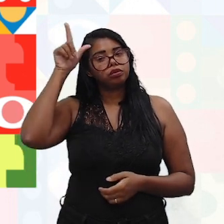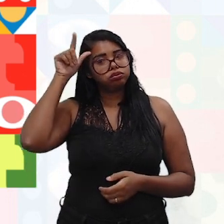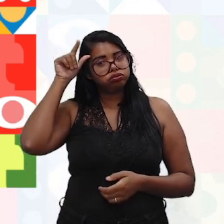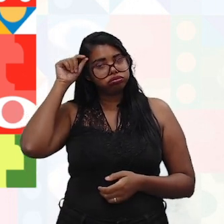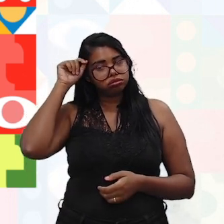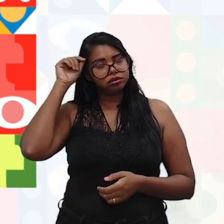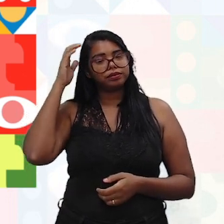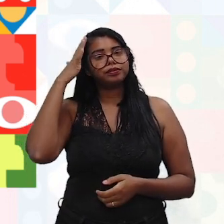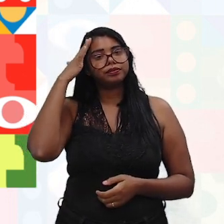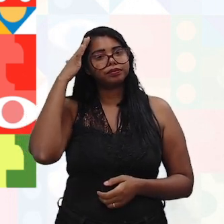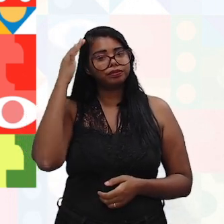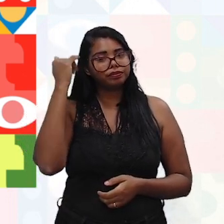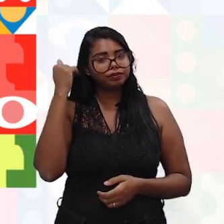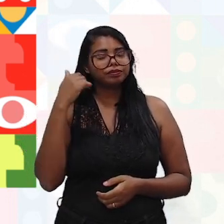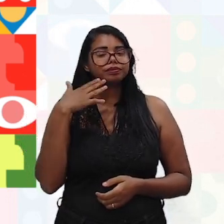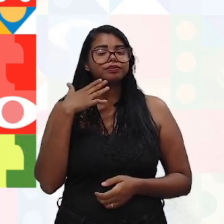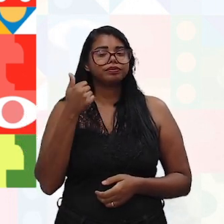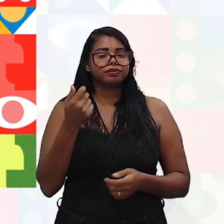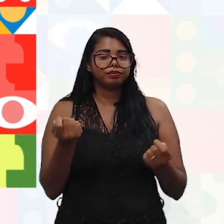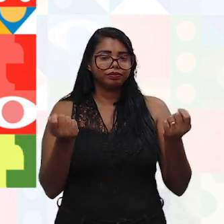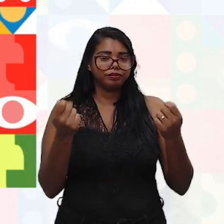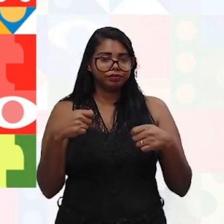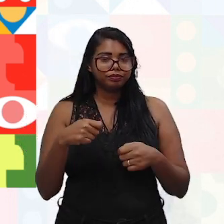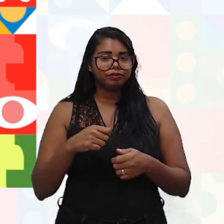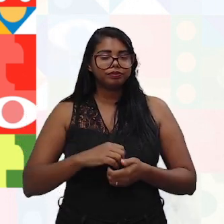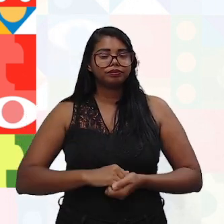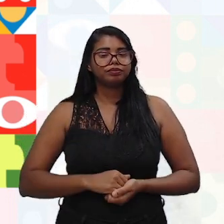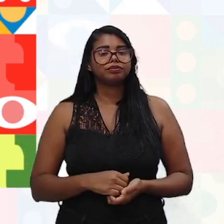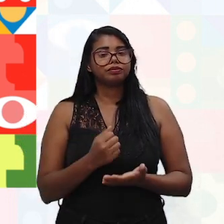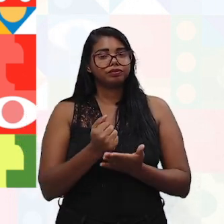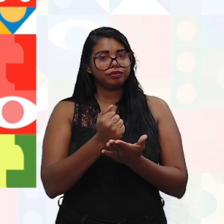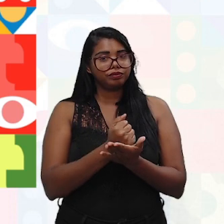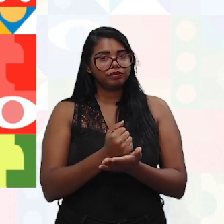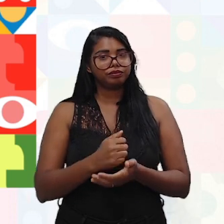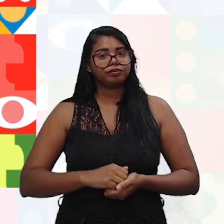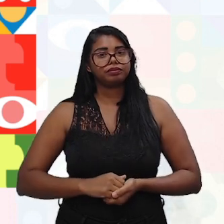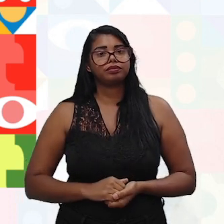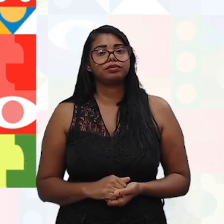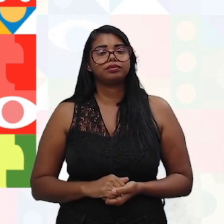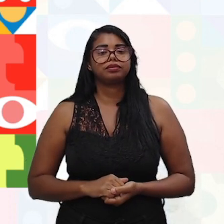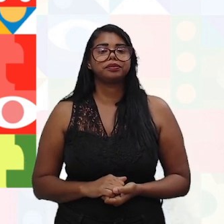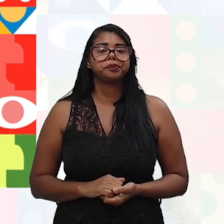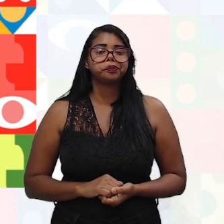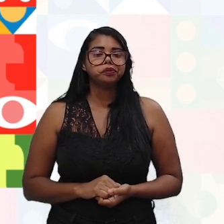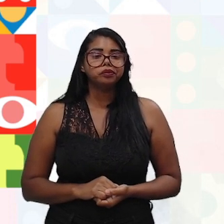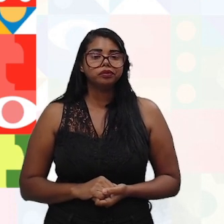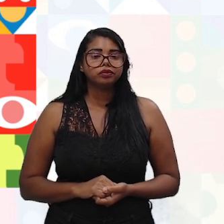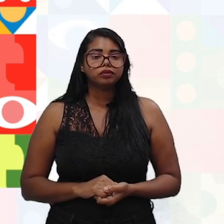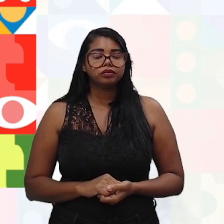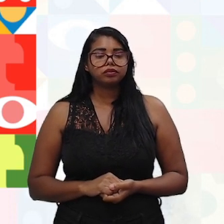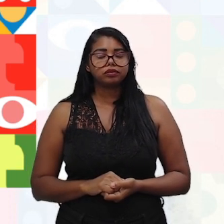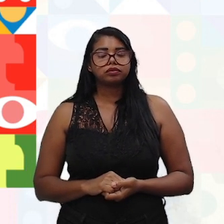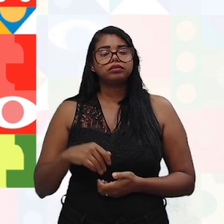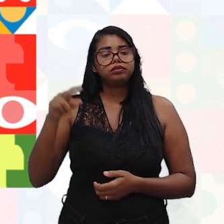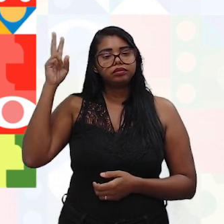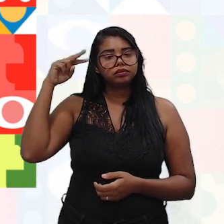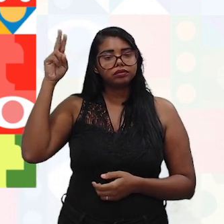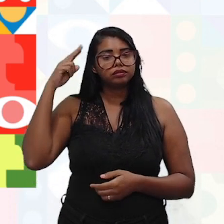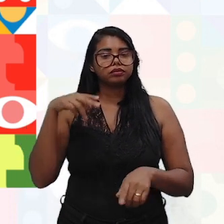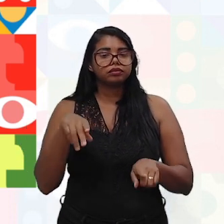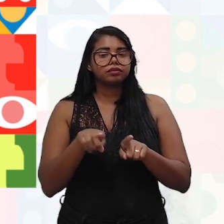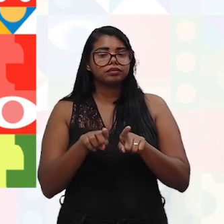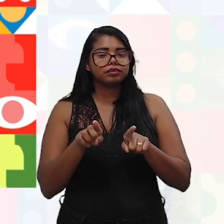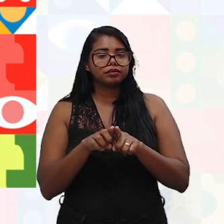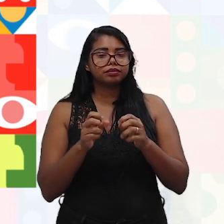saber que está fazendo o melhor possível para aquela documentação. Então, seguindo, lembrando outra coisa, vai